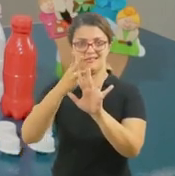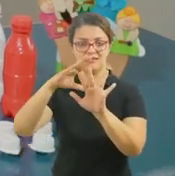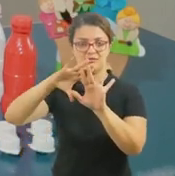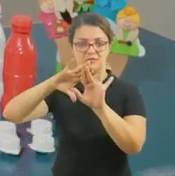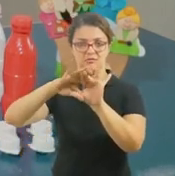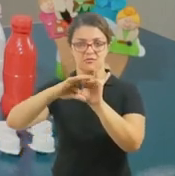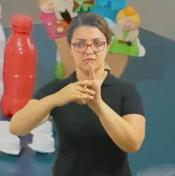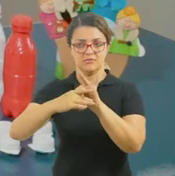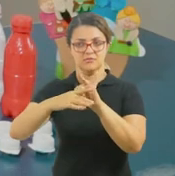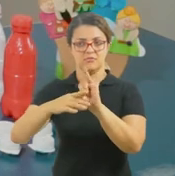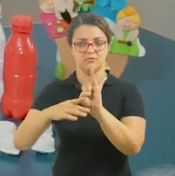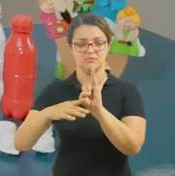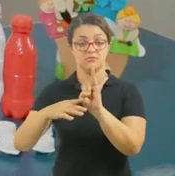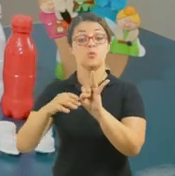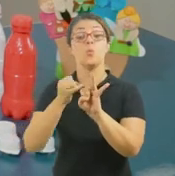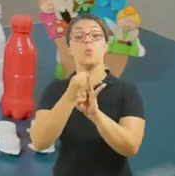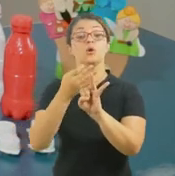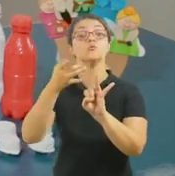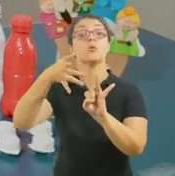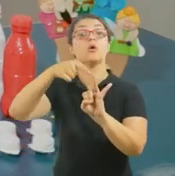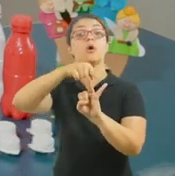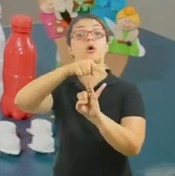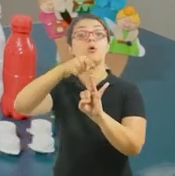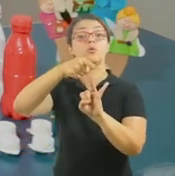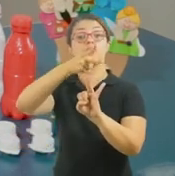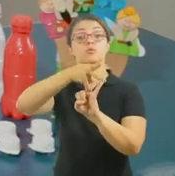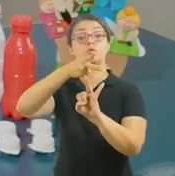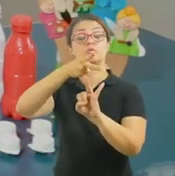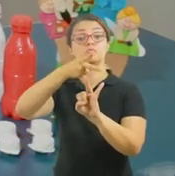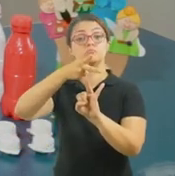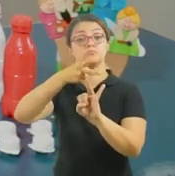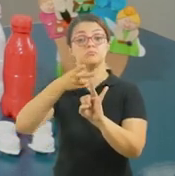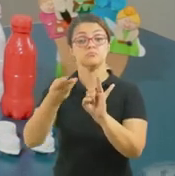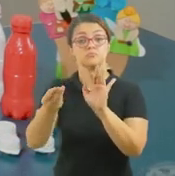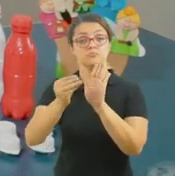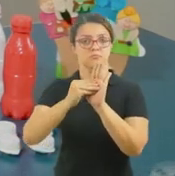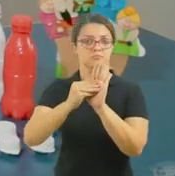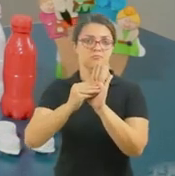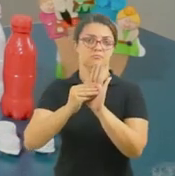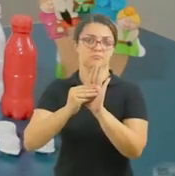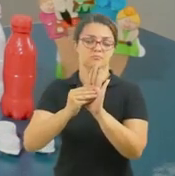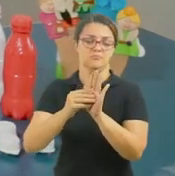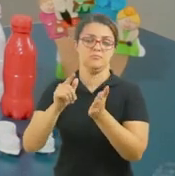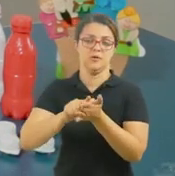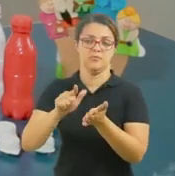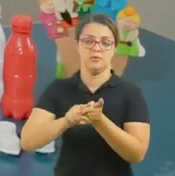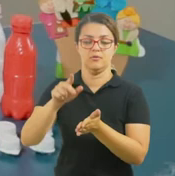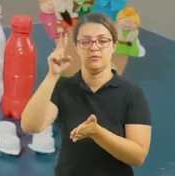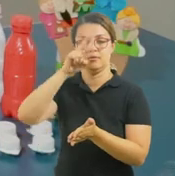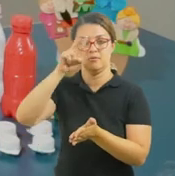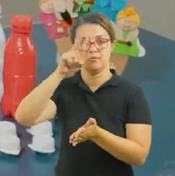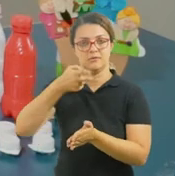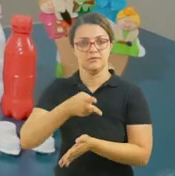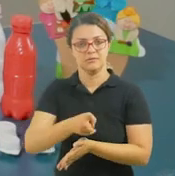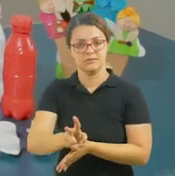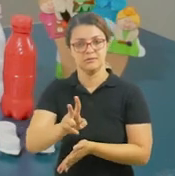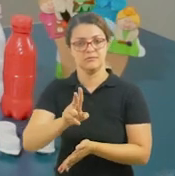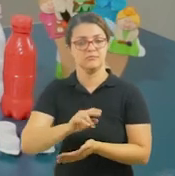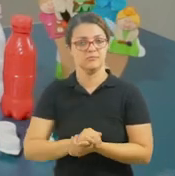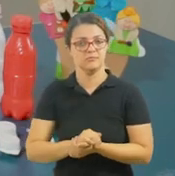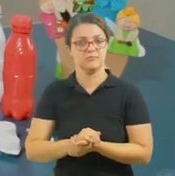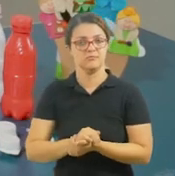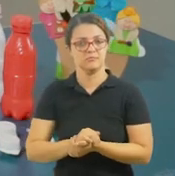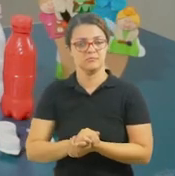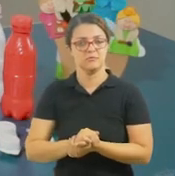depois mais 3. Sobraram 2, certo? E aí você vai anotar no papel. Não esqueça que sempre para fazer